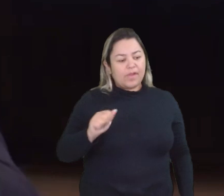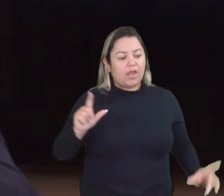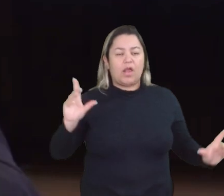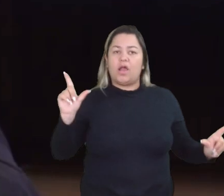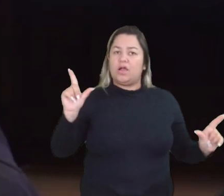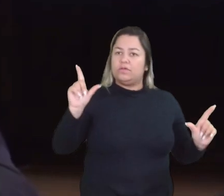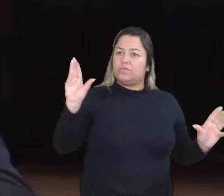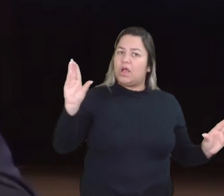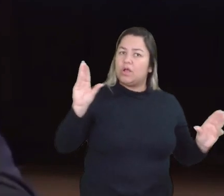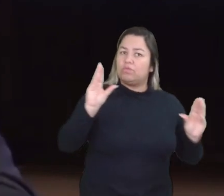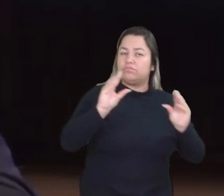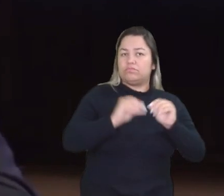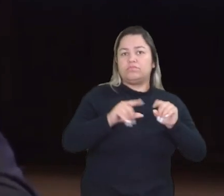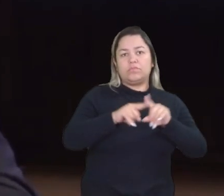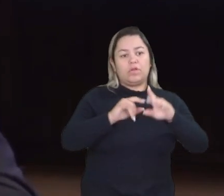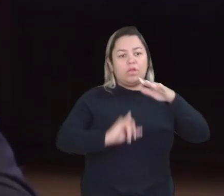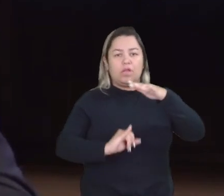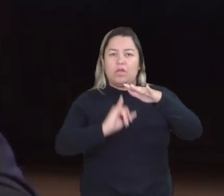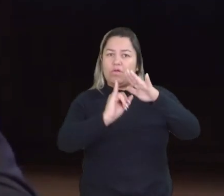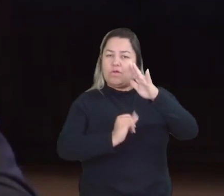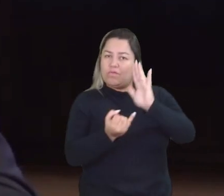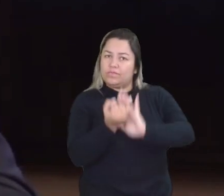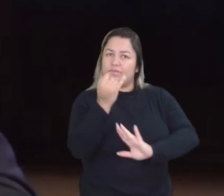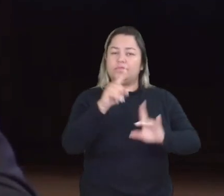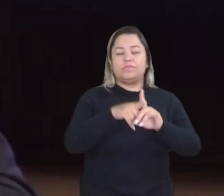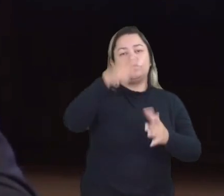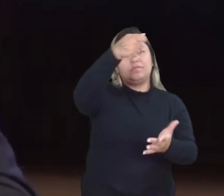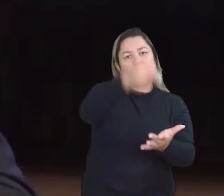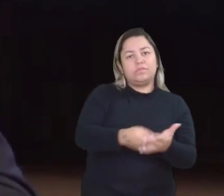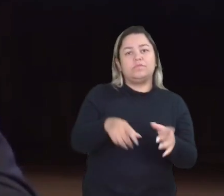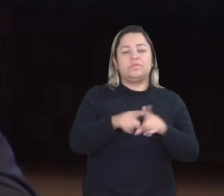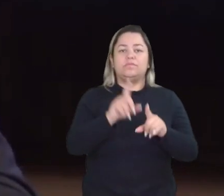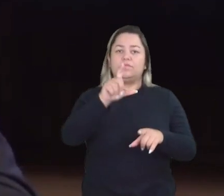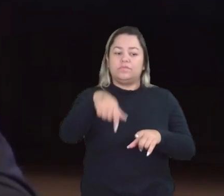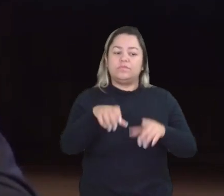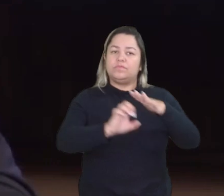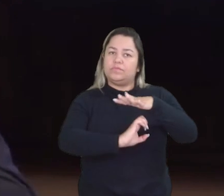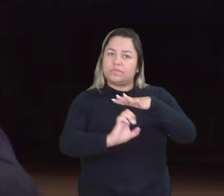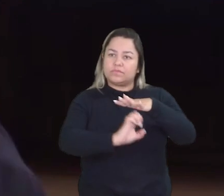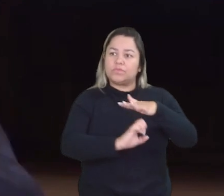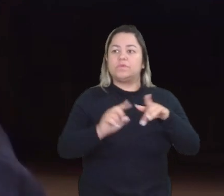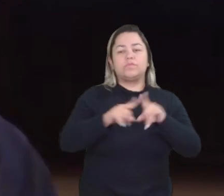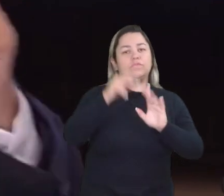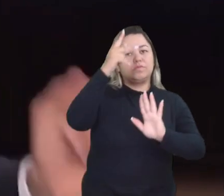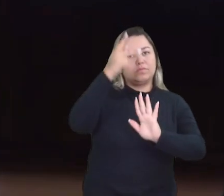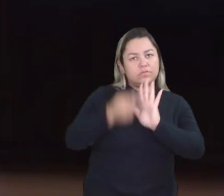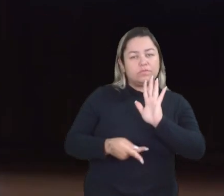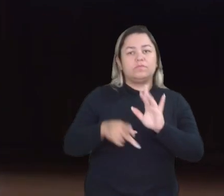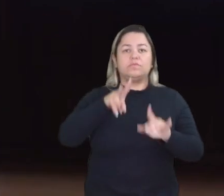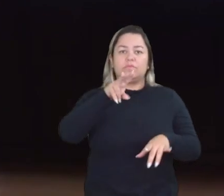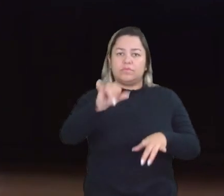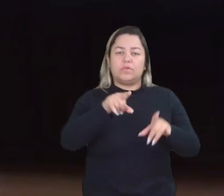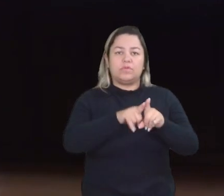e simplificar os impostos no Brasil, aprovar o Acredita para garantir crédito para o micro, pequeno e médio empresário e os projetos que